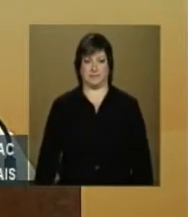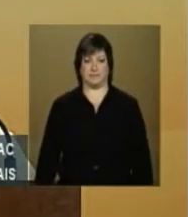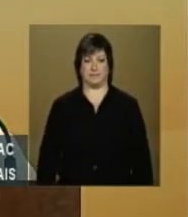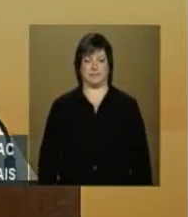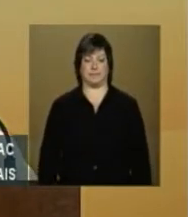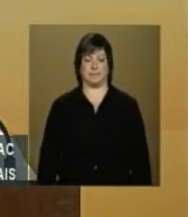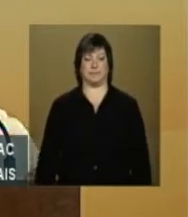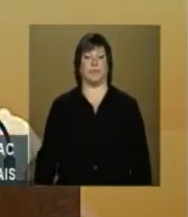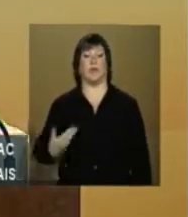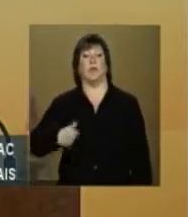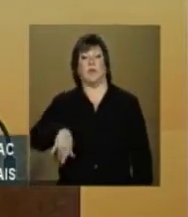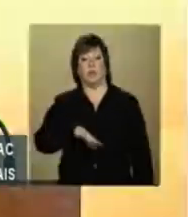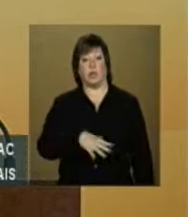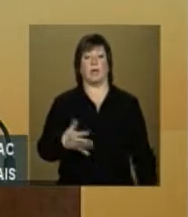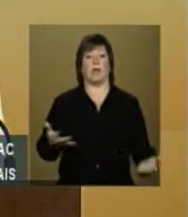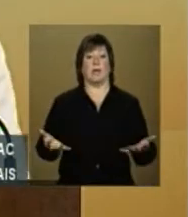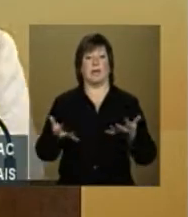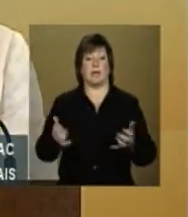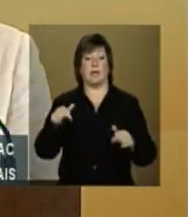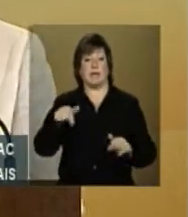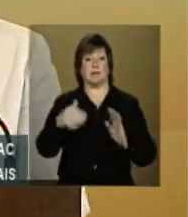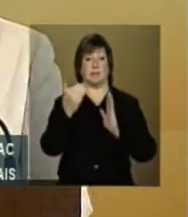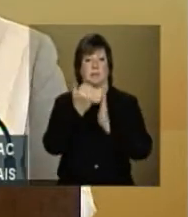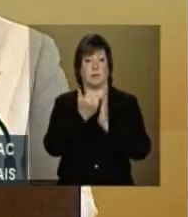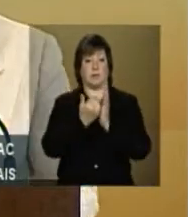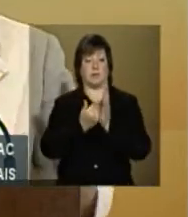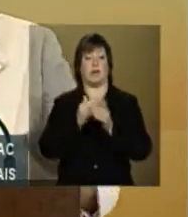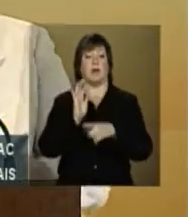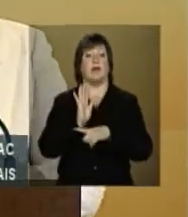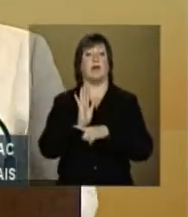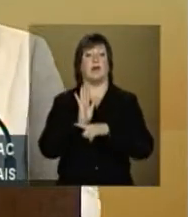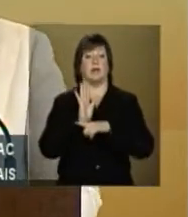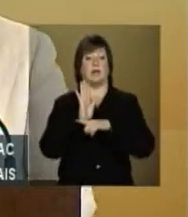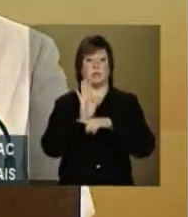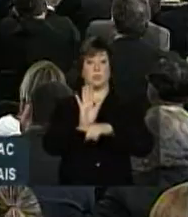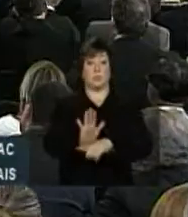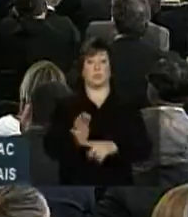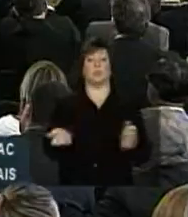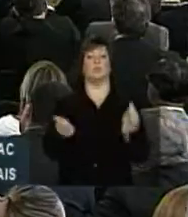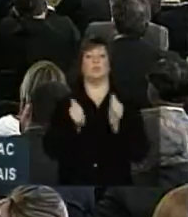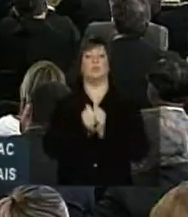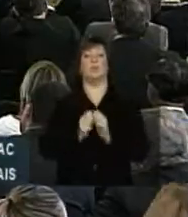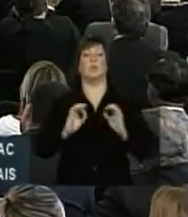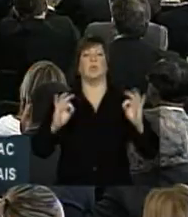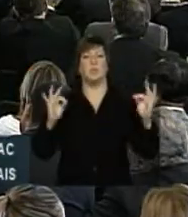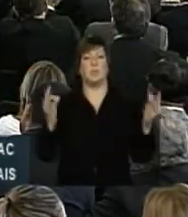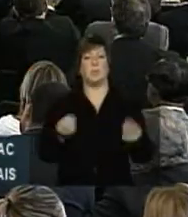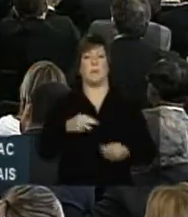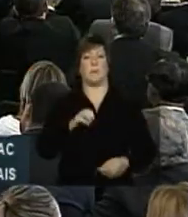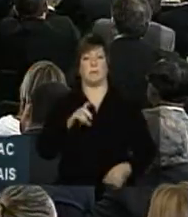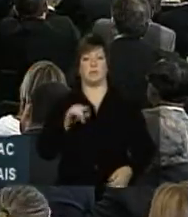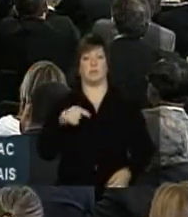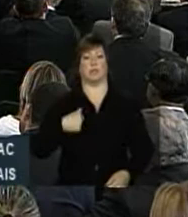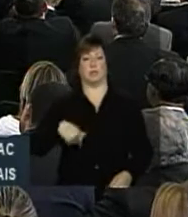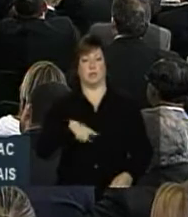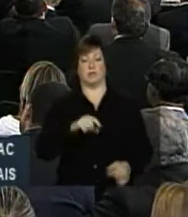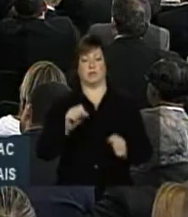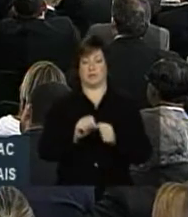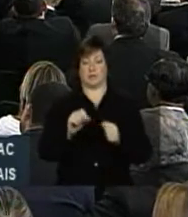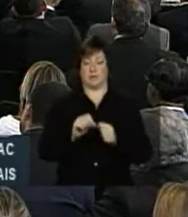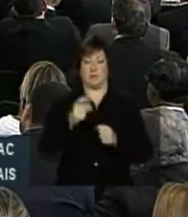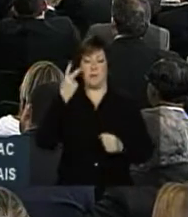Nós queremos que esse programa contribua, junto com todas as medidas que tomamos,